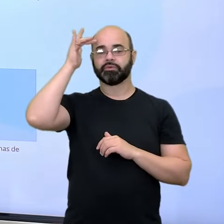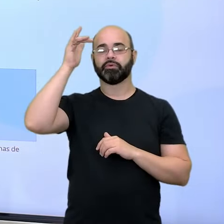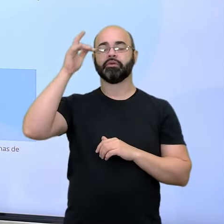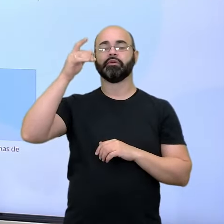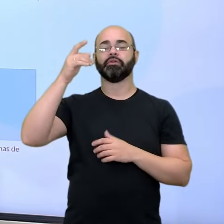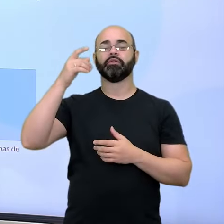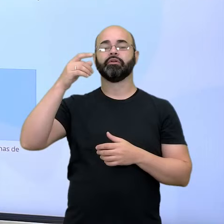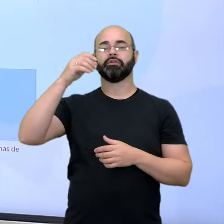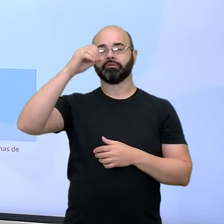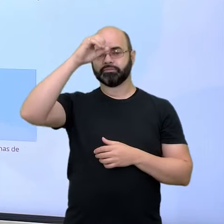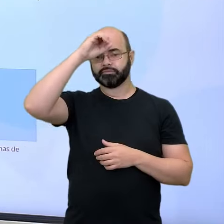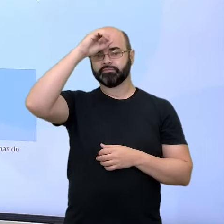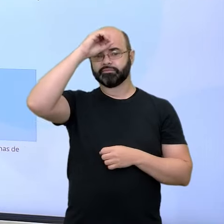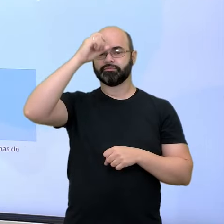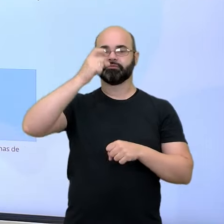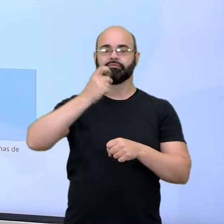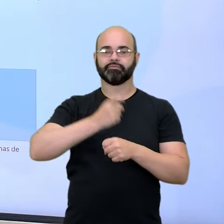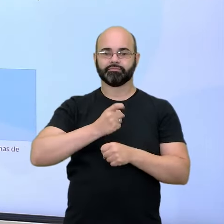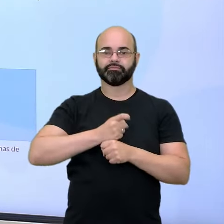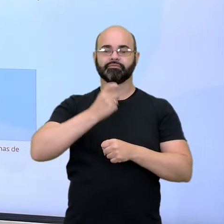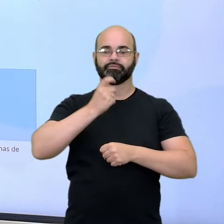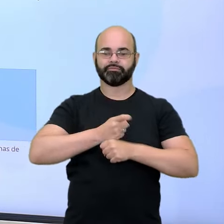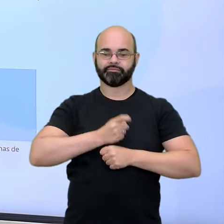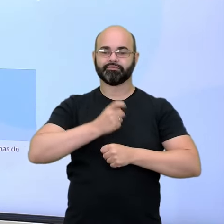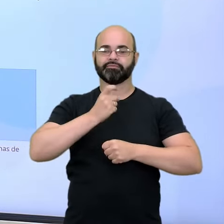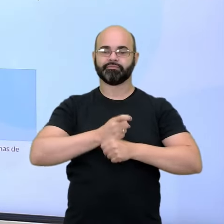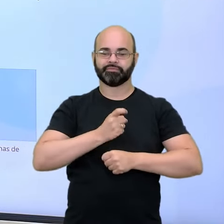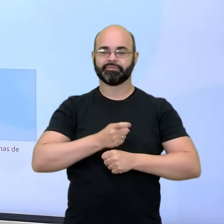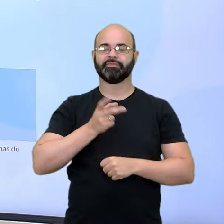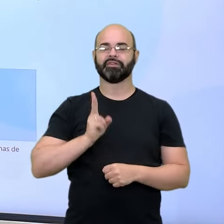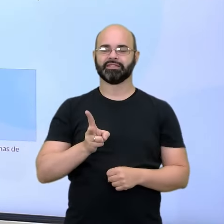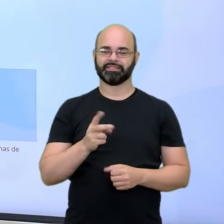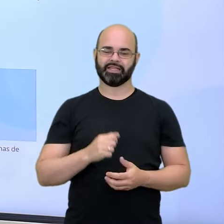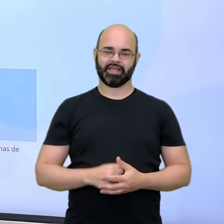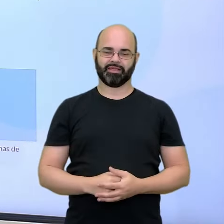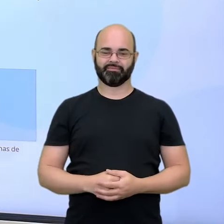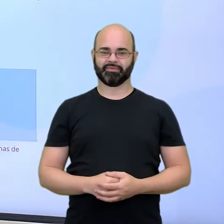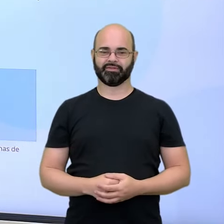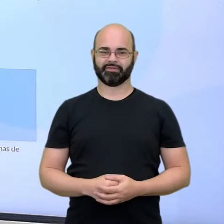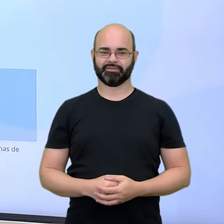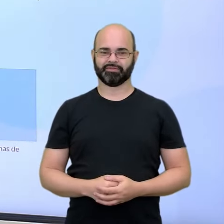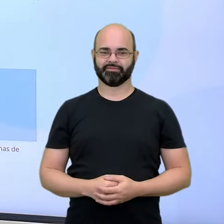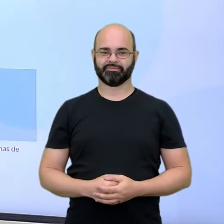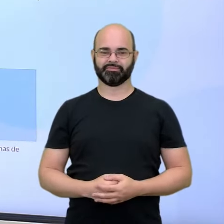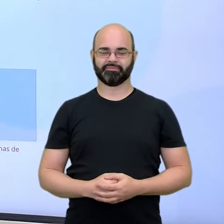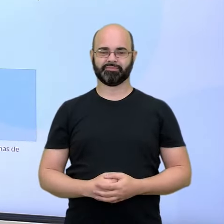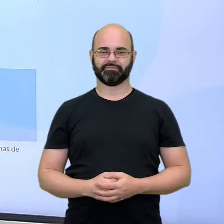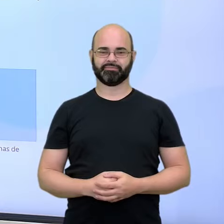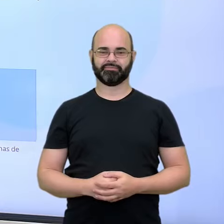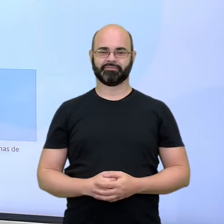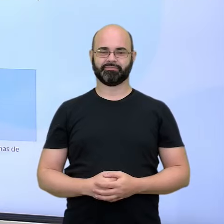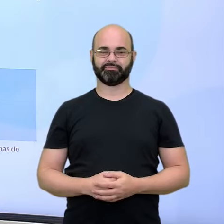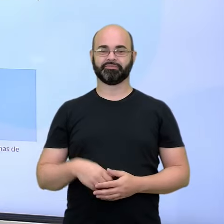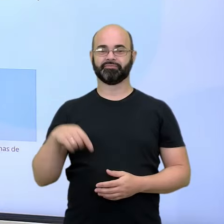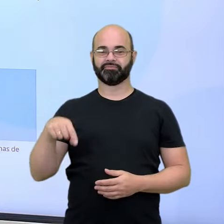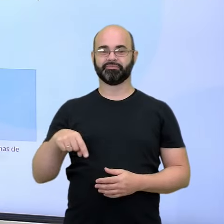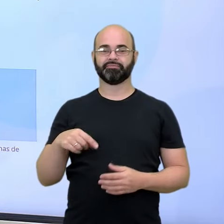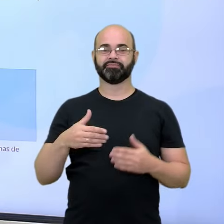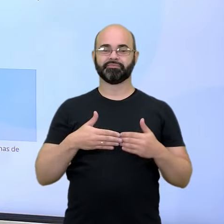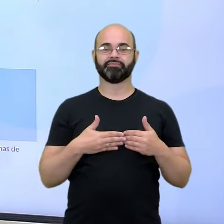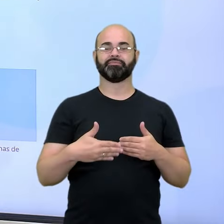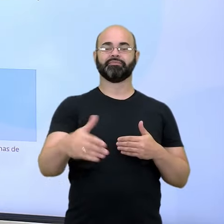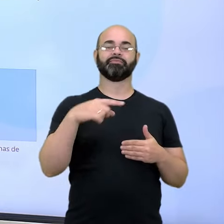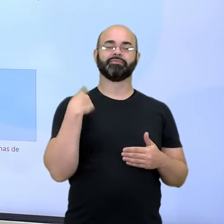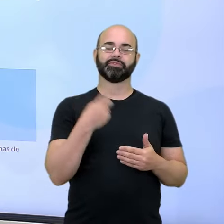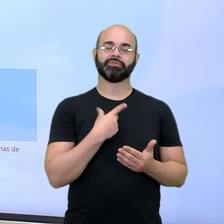continuamente. O que nos levará como norte ao longo dessas atividades, ao longo deste